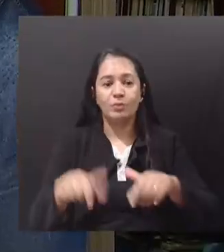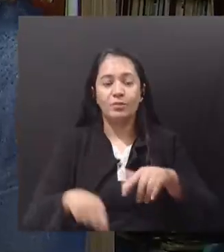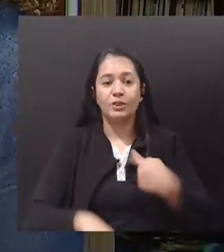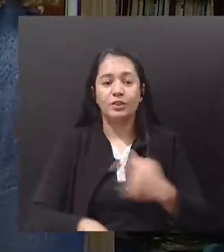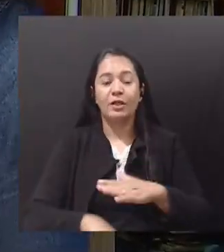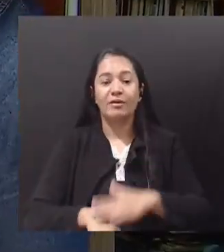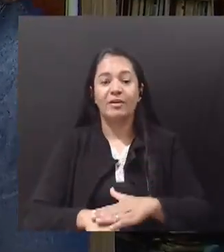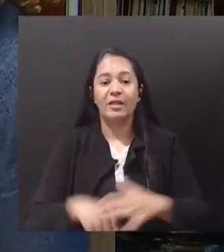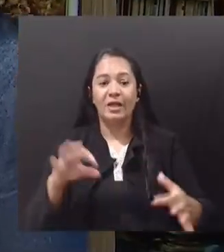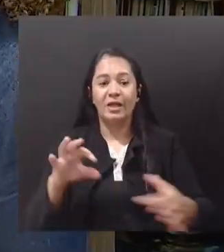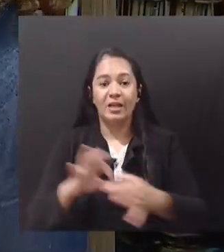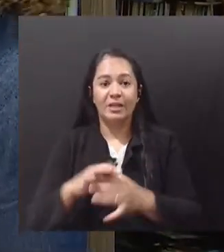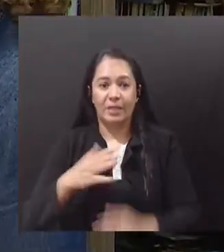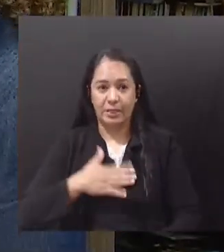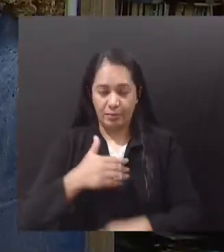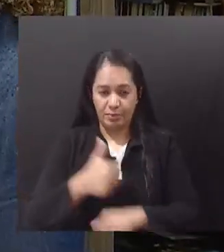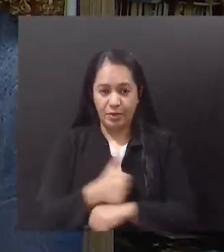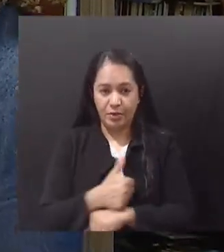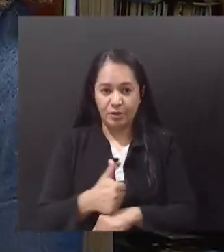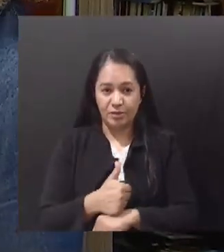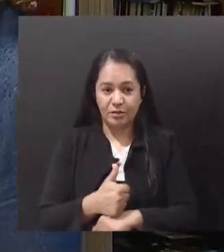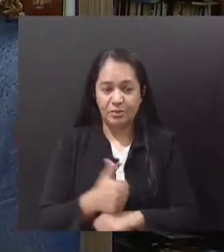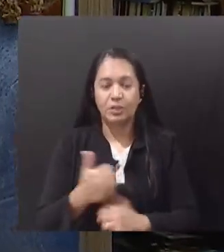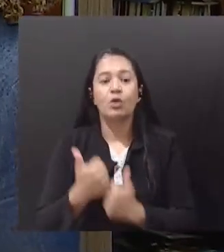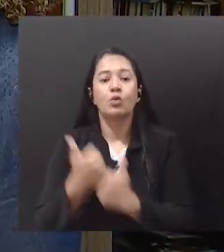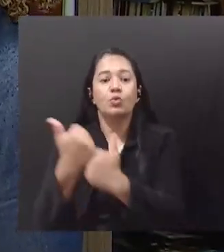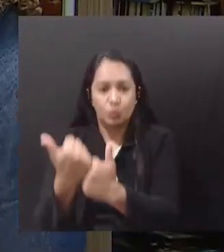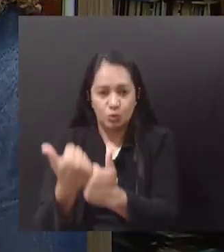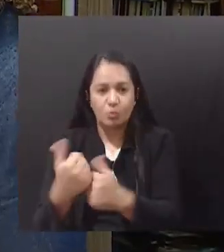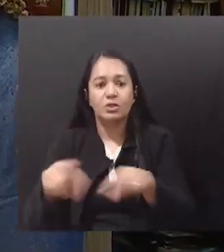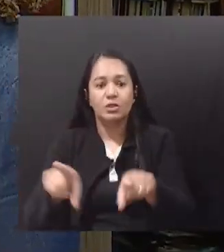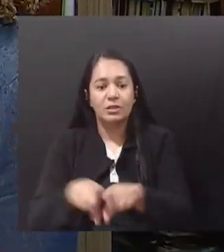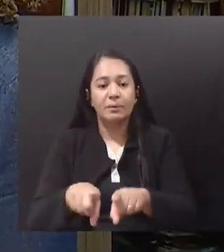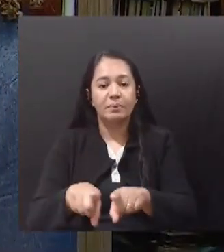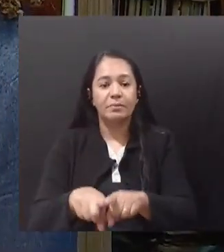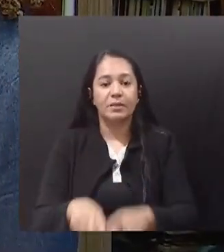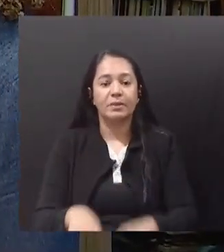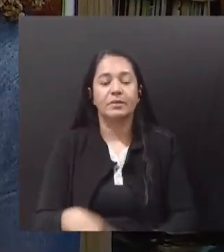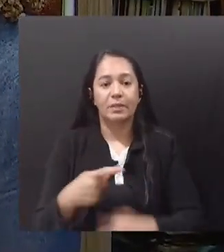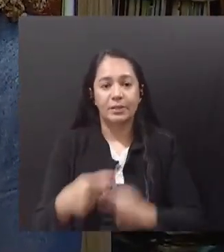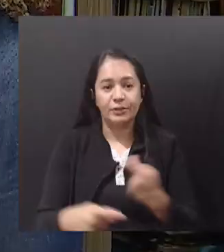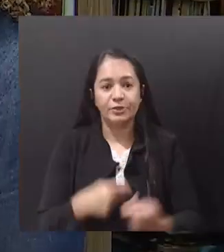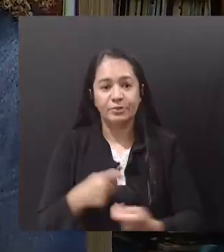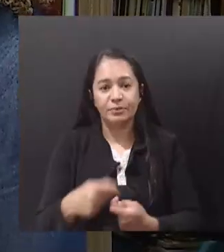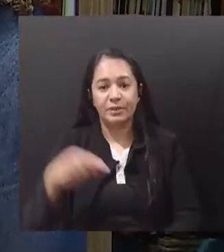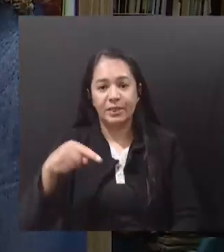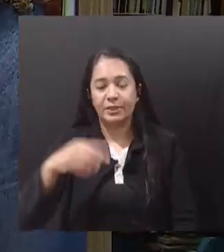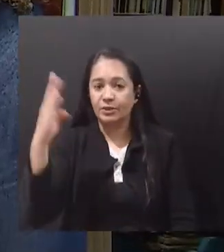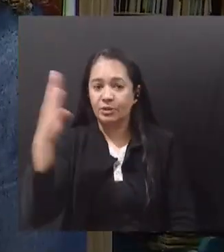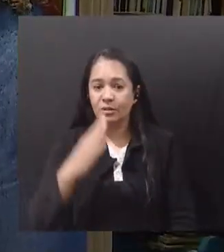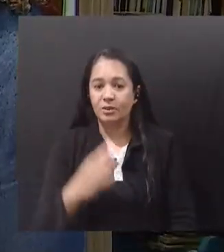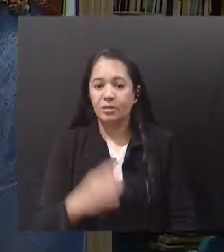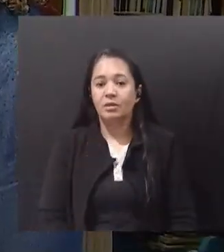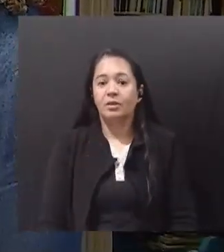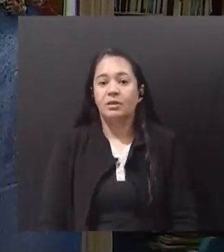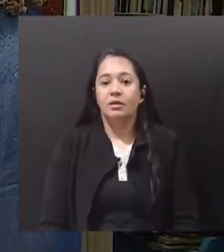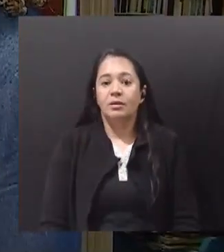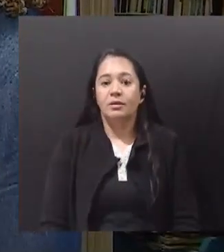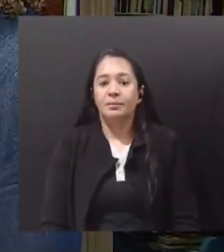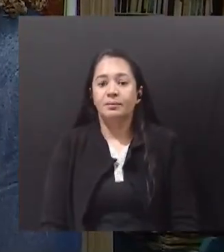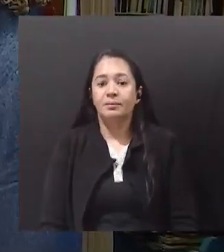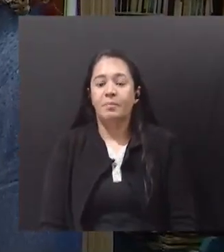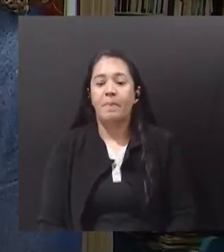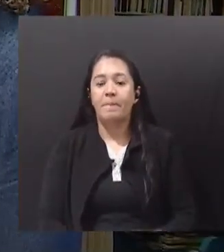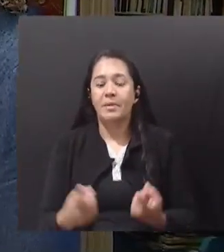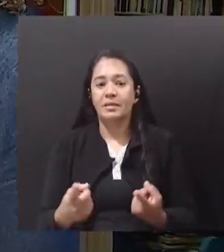ligado à minha função. Eu dou esse suporte também na gestão aqui no Brasil e para algumas pessoas na África. Mas a maioria